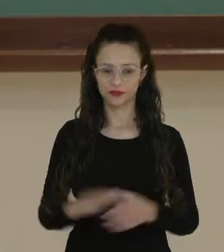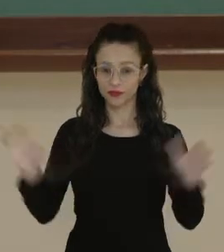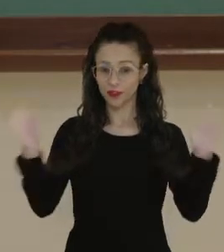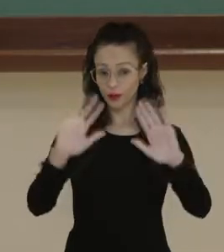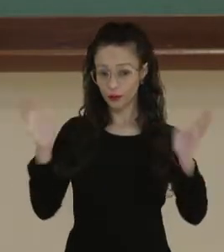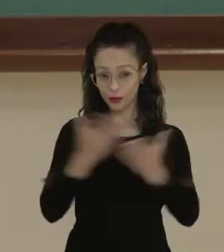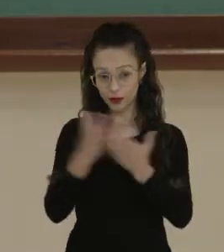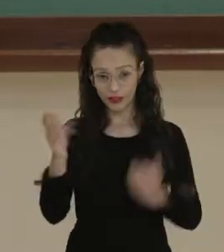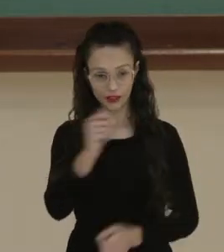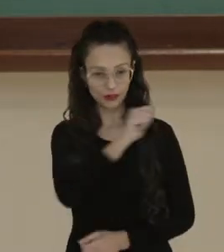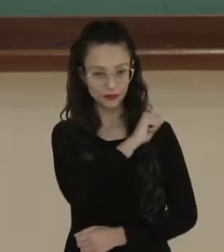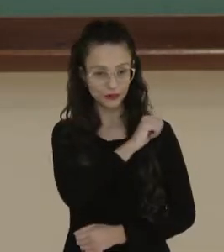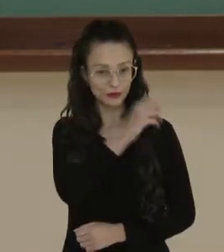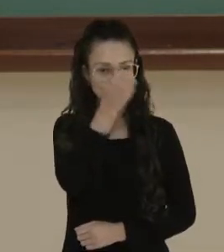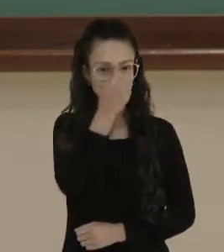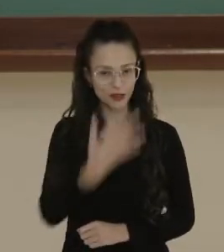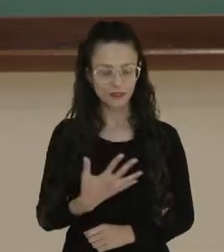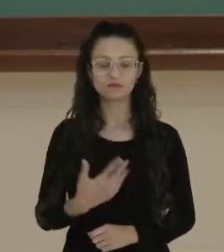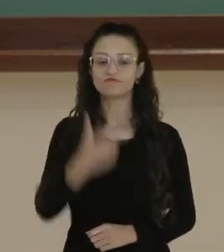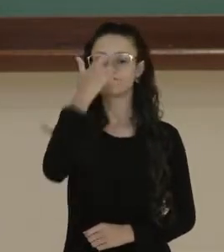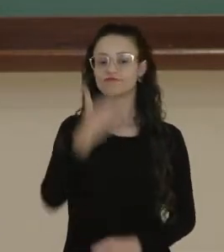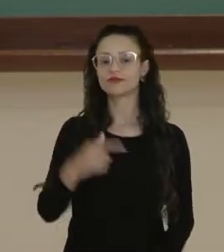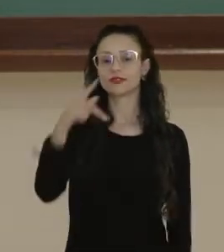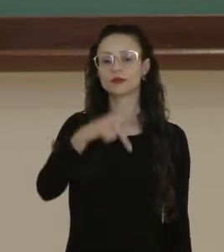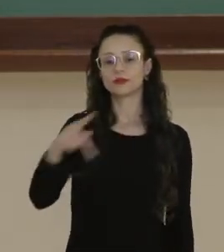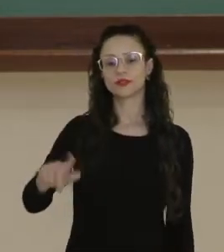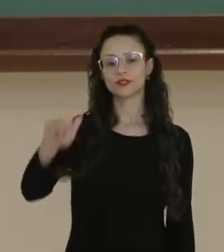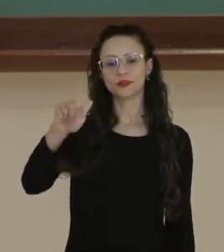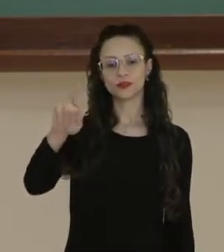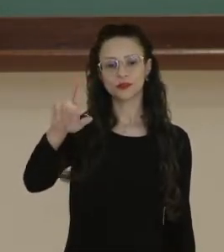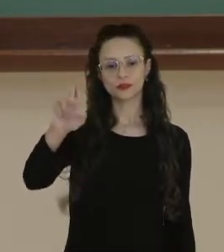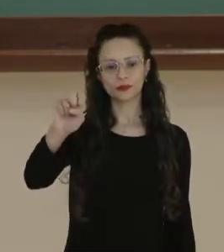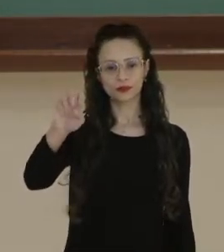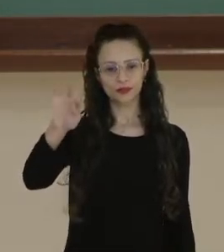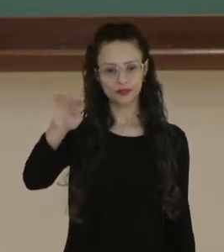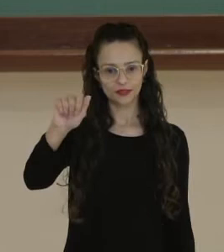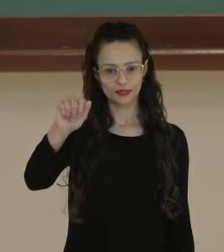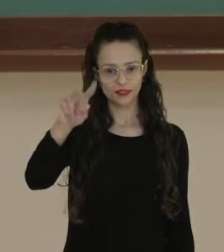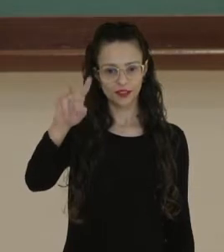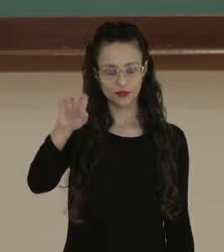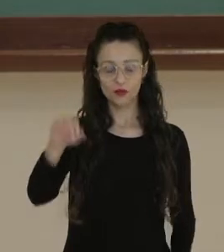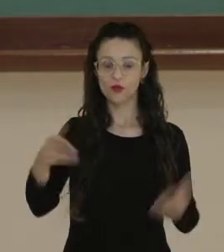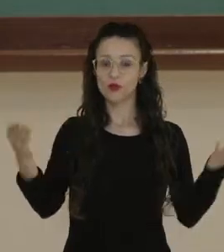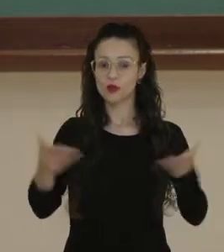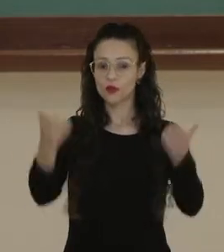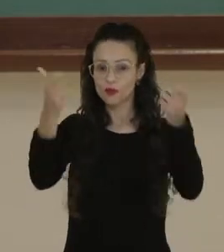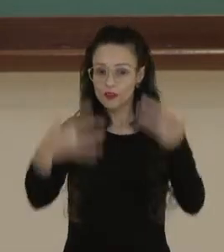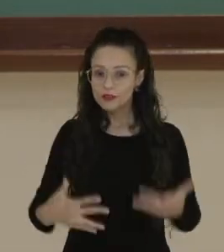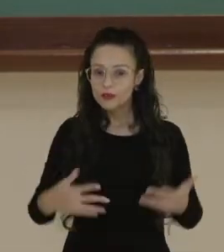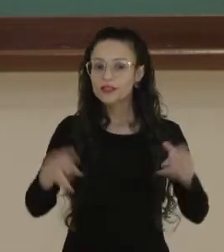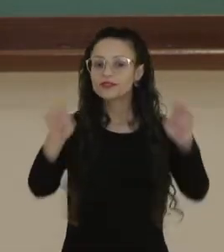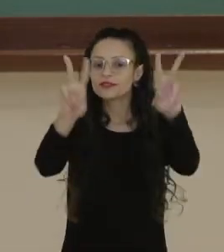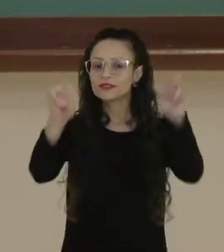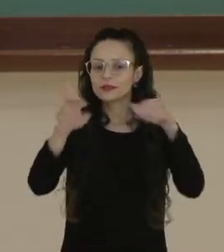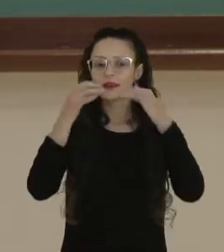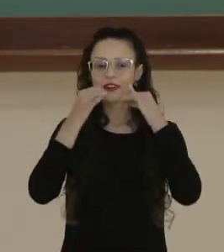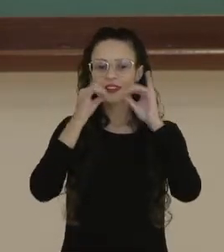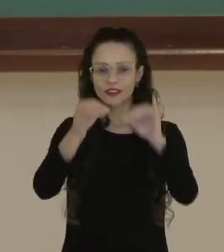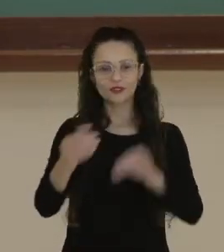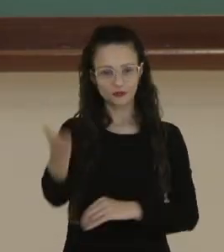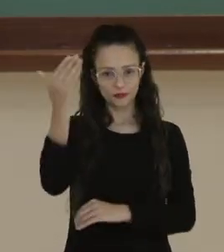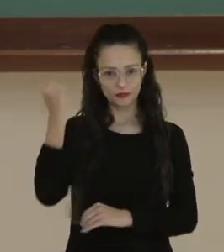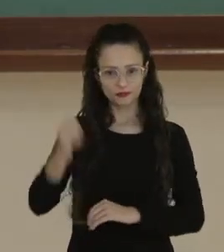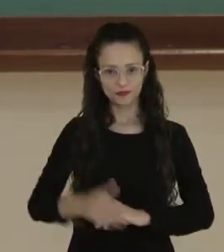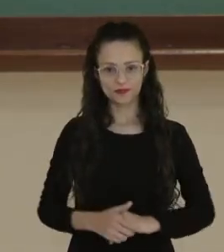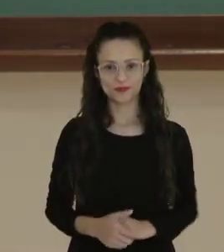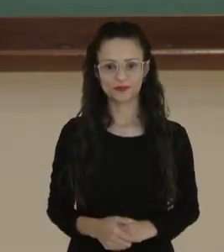Olá, meus queridos, tudo bem com vocês? Quem está falando aqui é o professor Gustavo Trevezer e hoje nós vamos falar sobre energia. Vamos lá comigo,